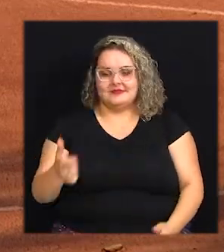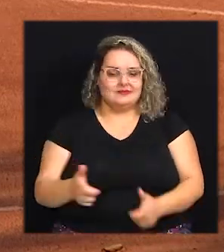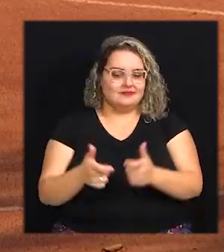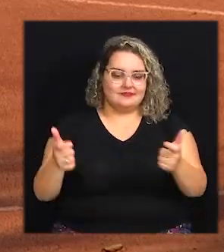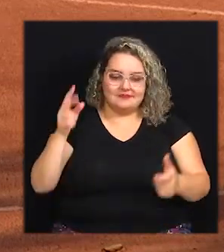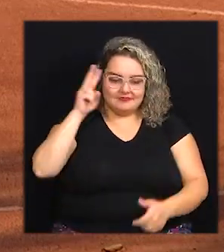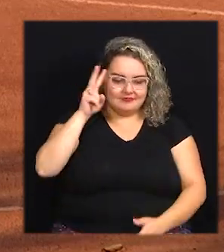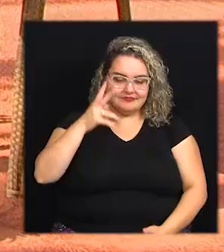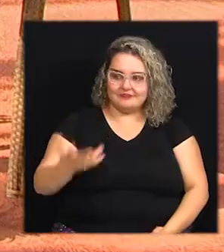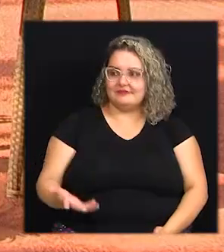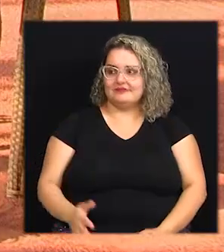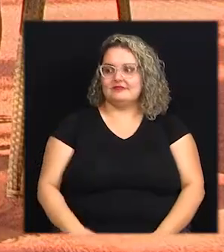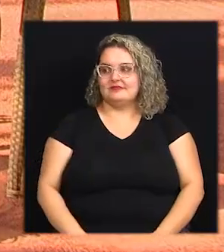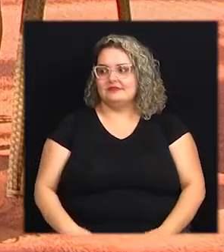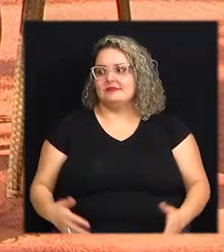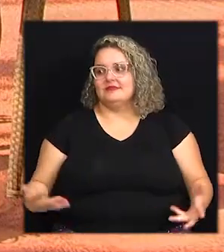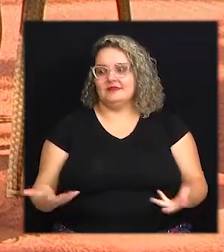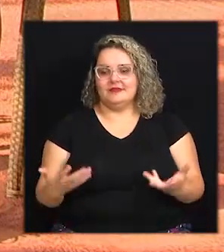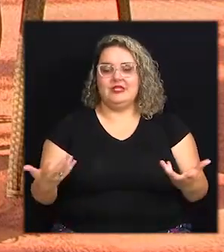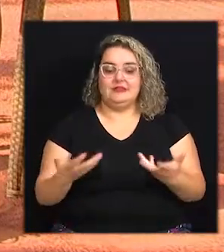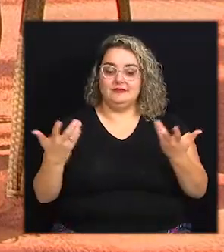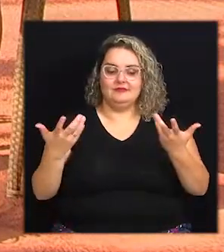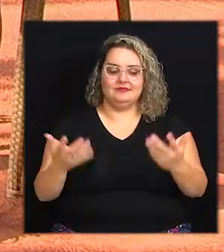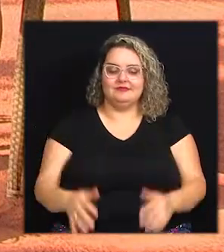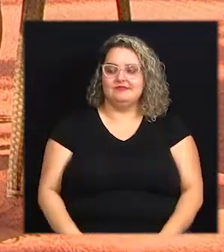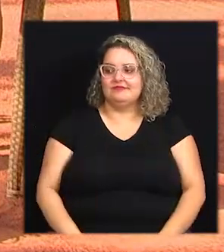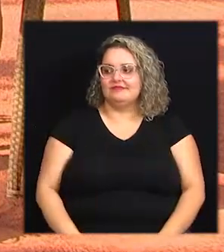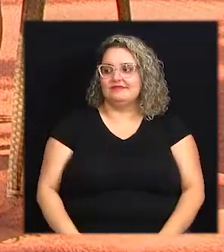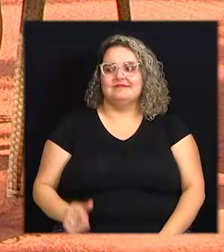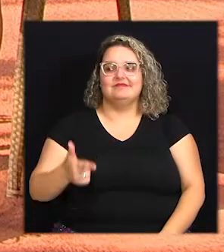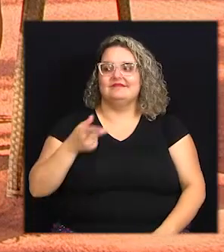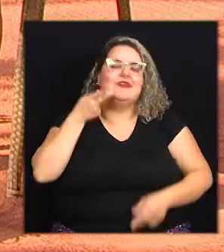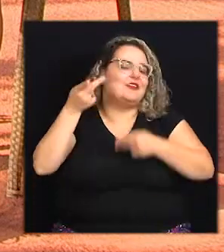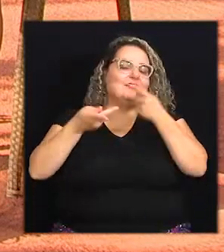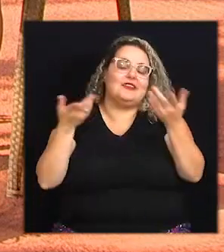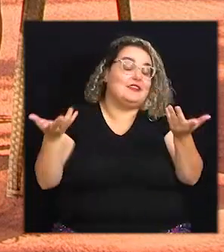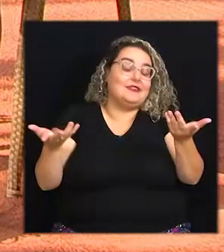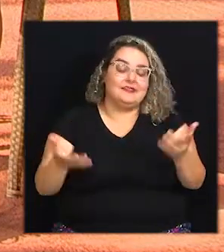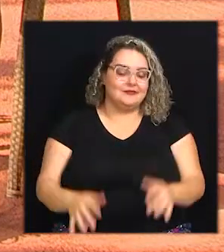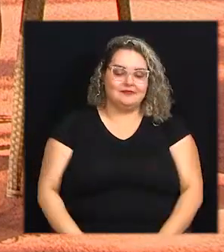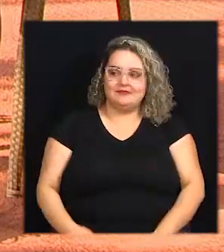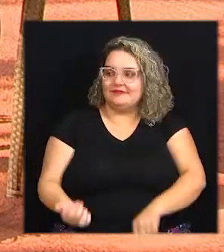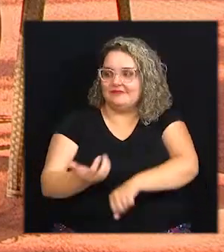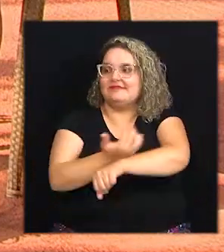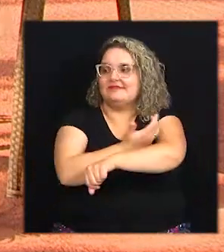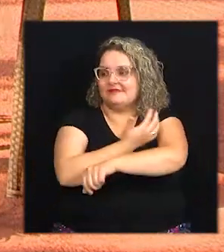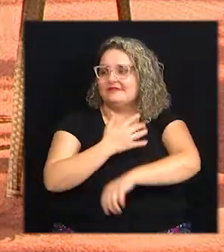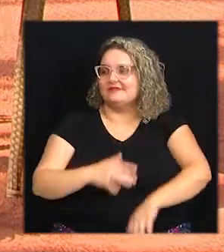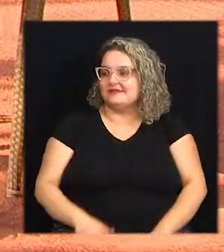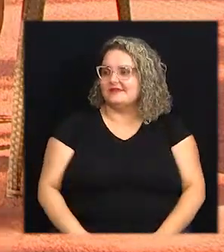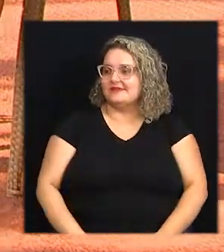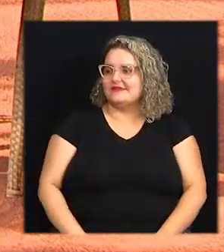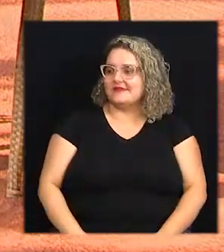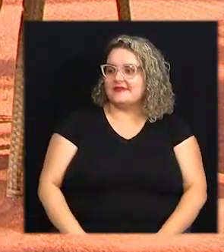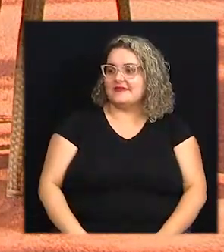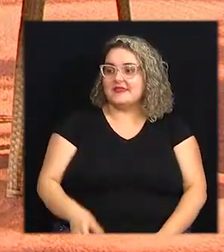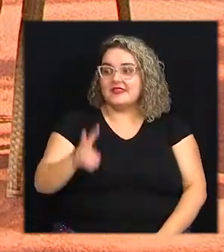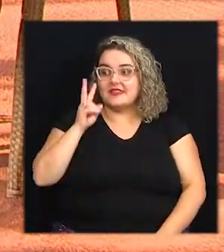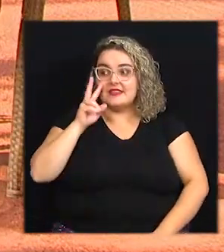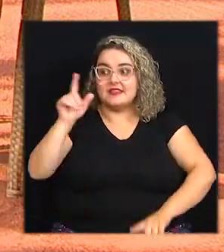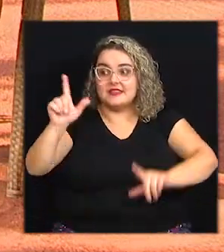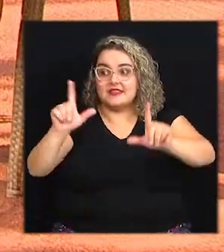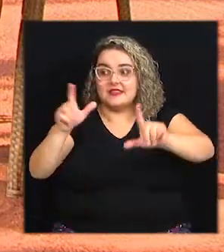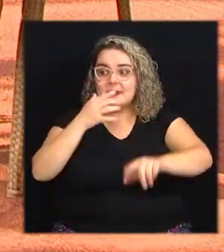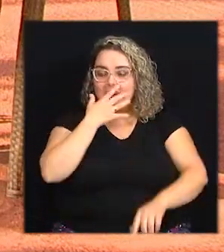maior da história. E não tem nem muito o que falar, né? É muito emocionante. E eu tava assistindo